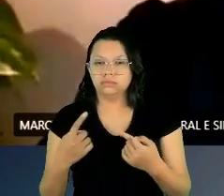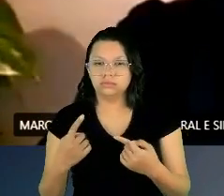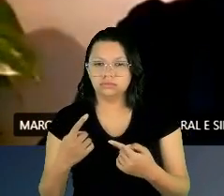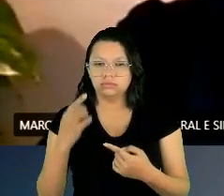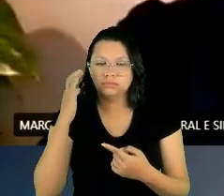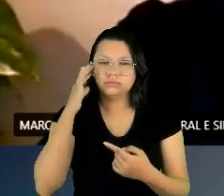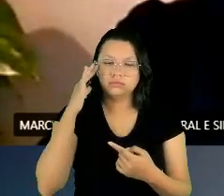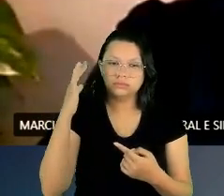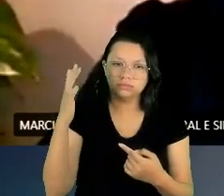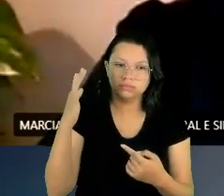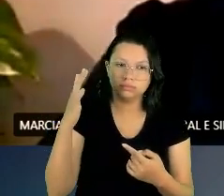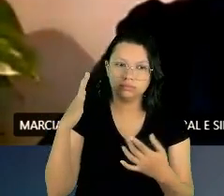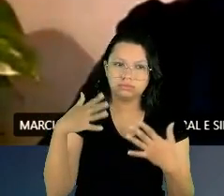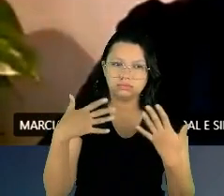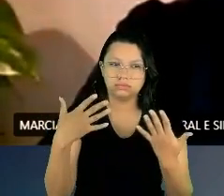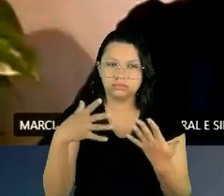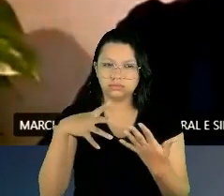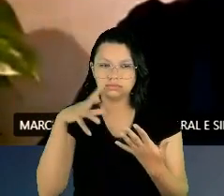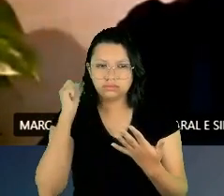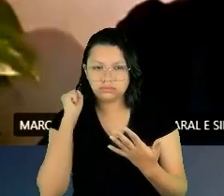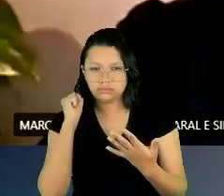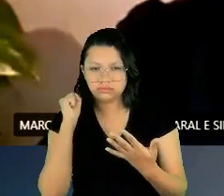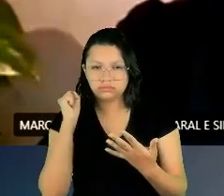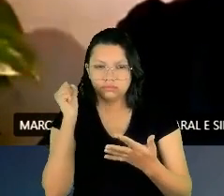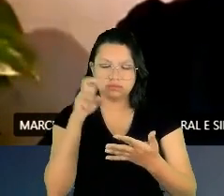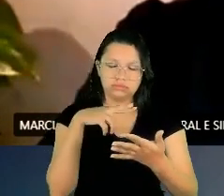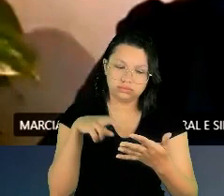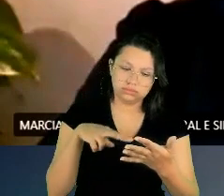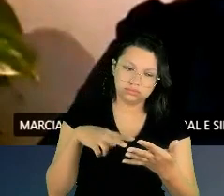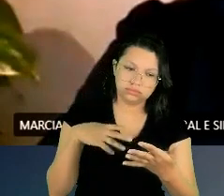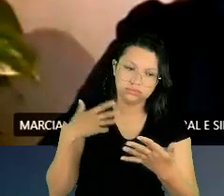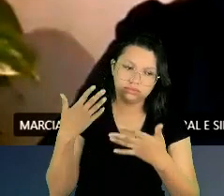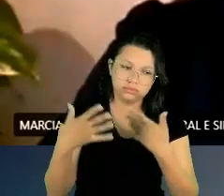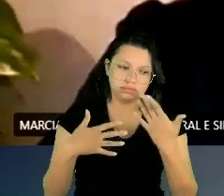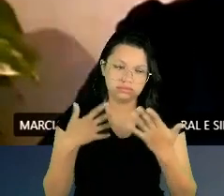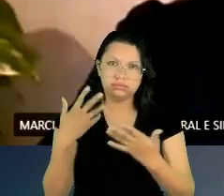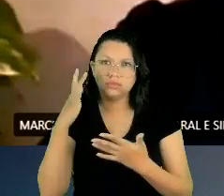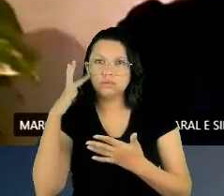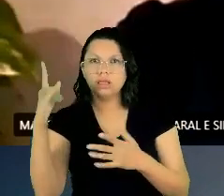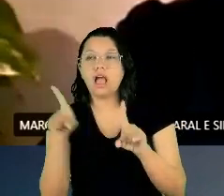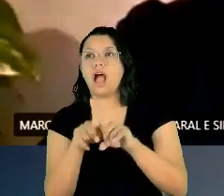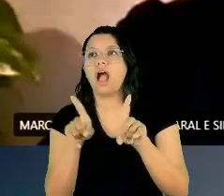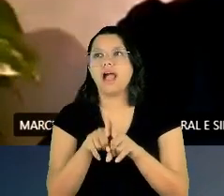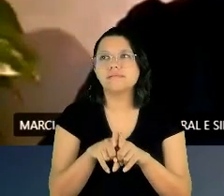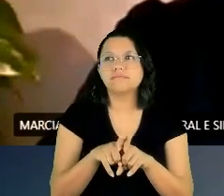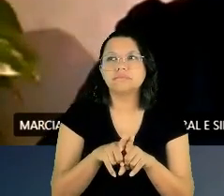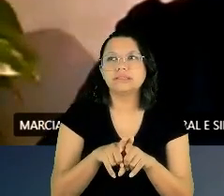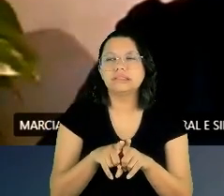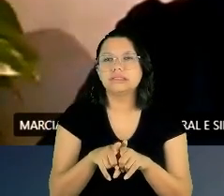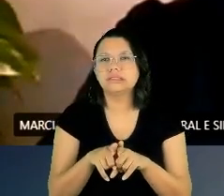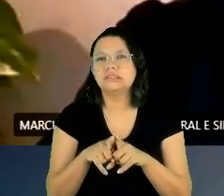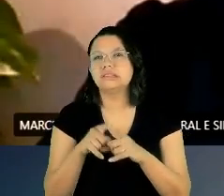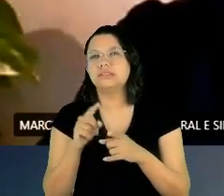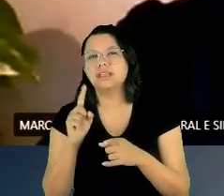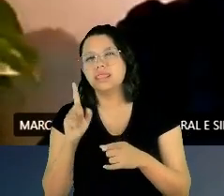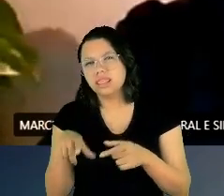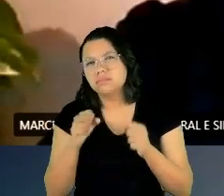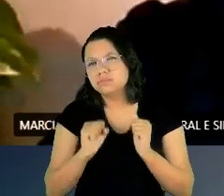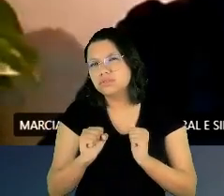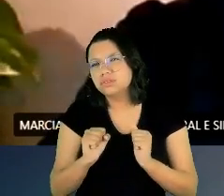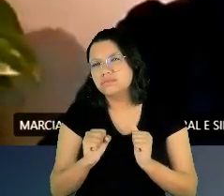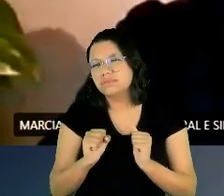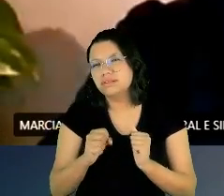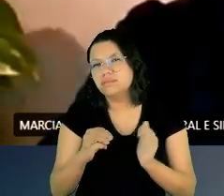pensei, ao ouvir a senhora hoje, ao ler o texto e tal, eu pensei também que, em tese,